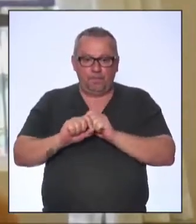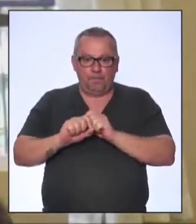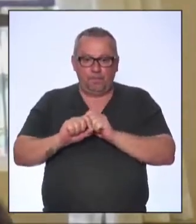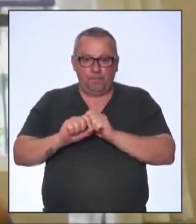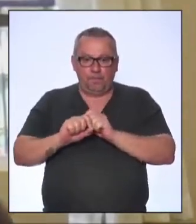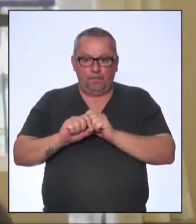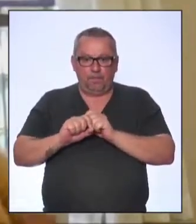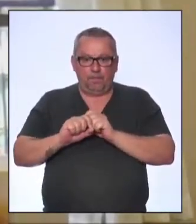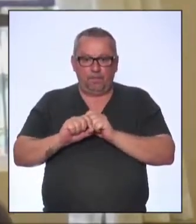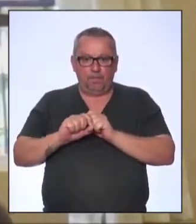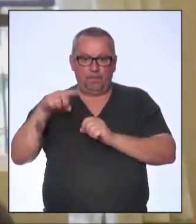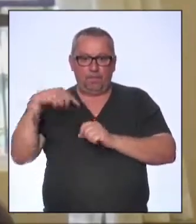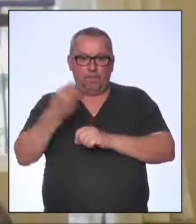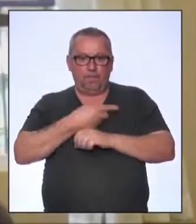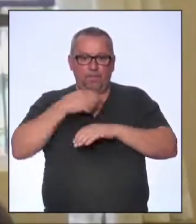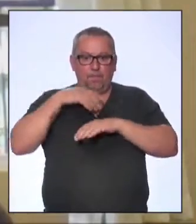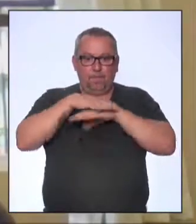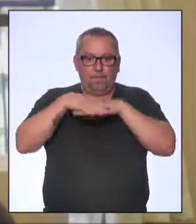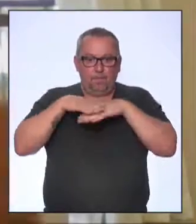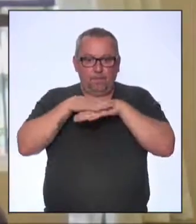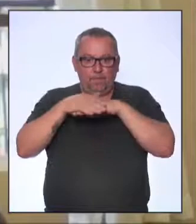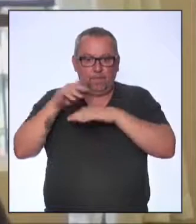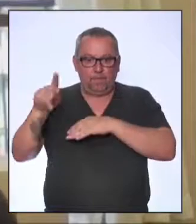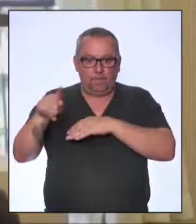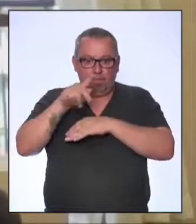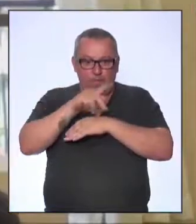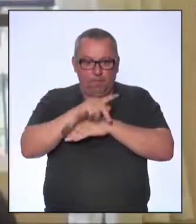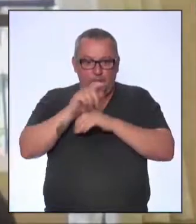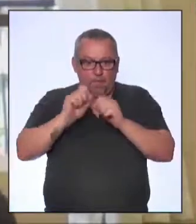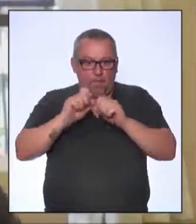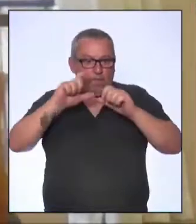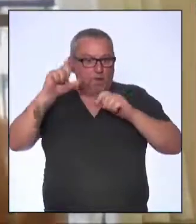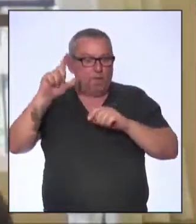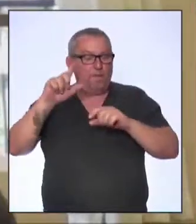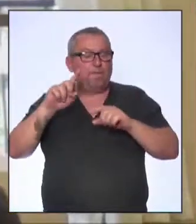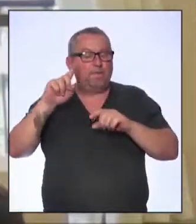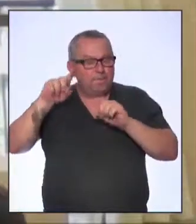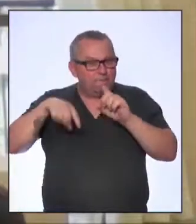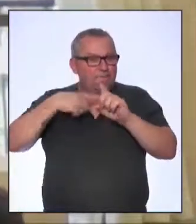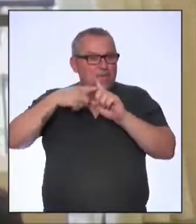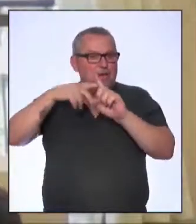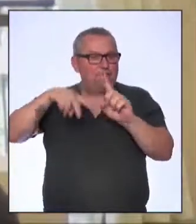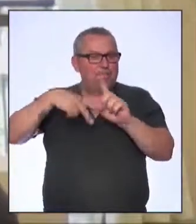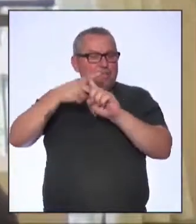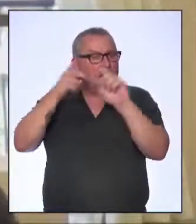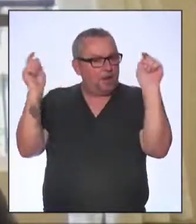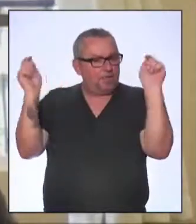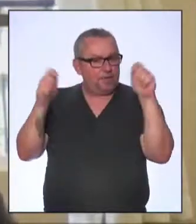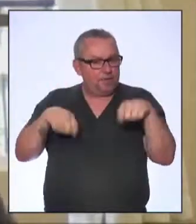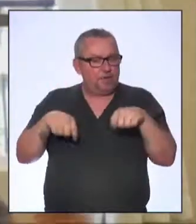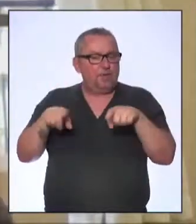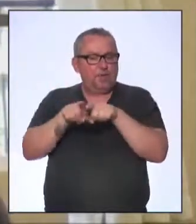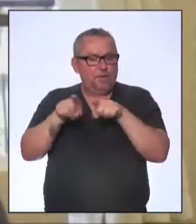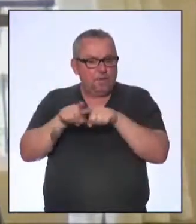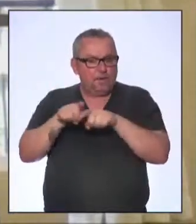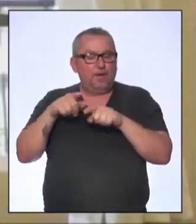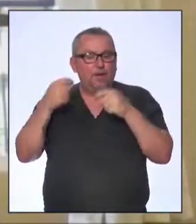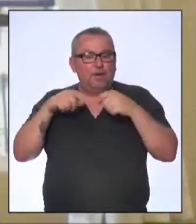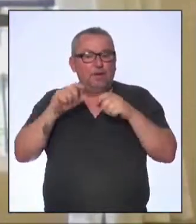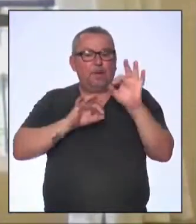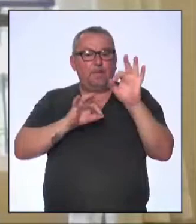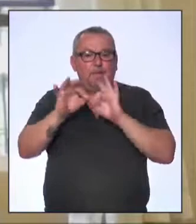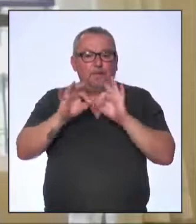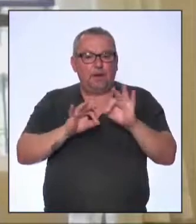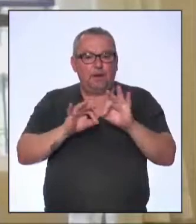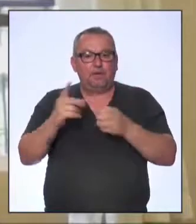como que fala? A nossa conversa com os professores agora se aumentou muito mais. As capacitações, porque a gente precisa estar preparado para esse